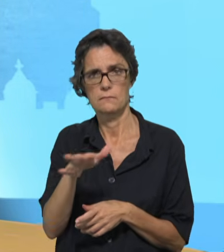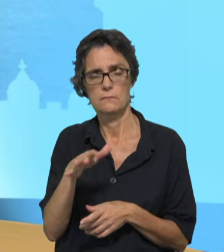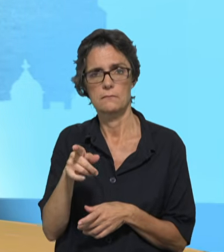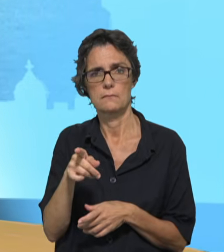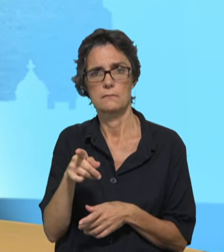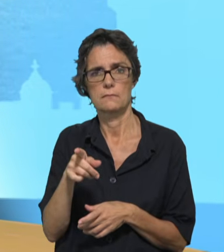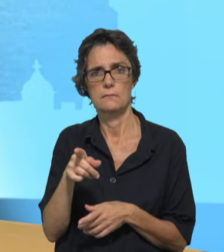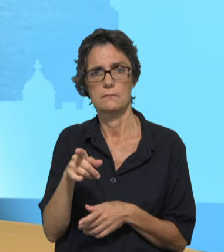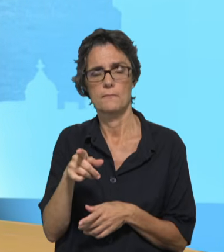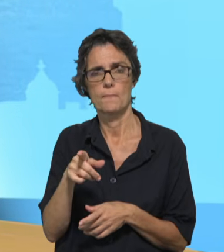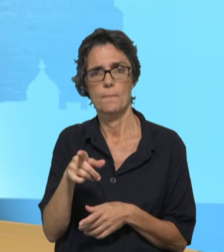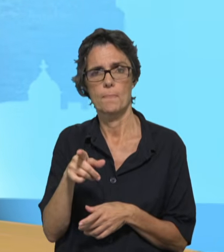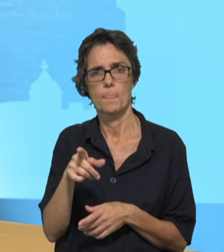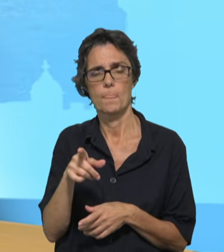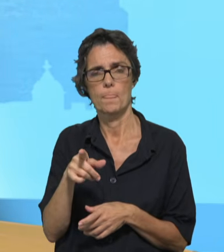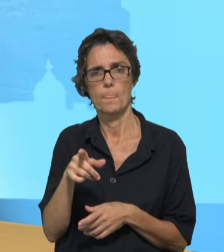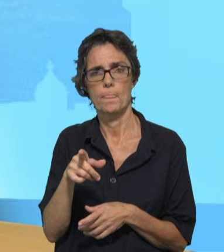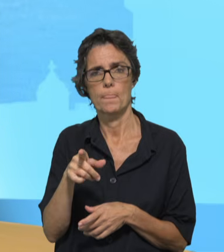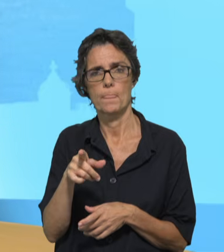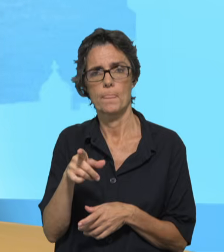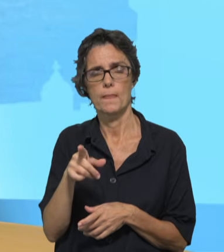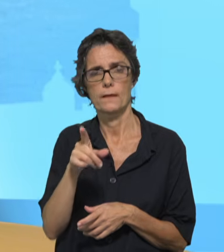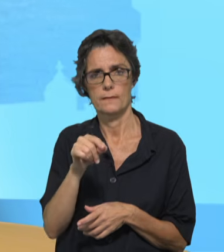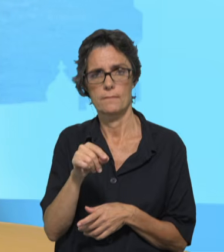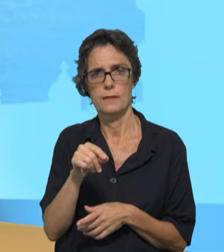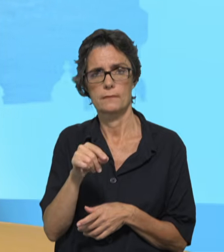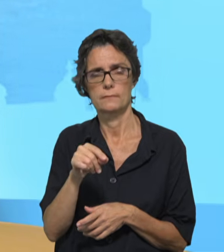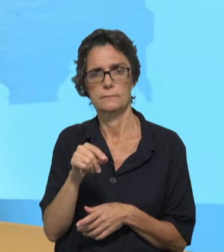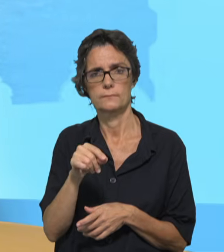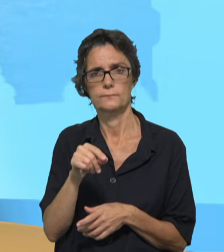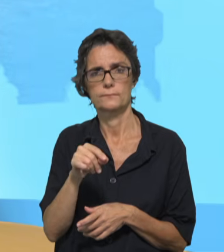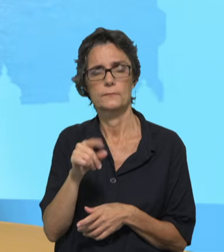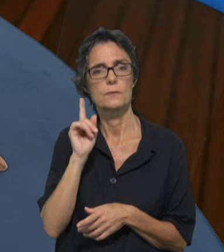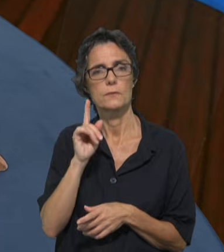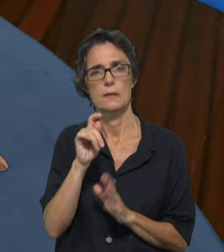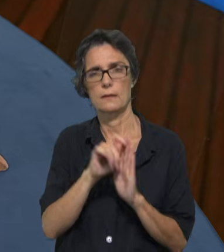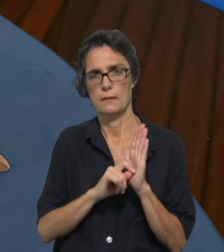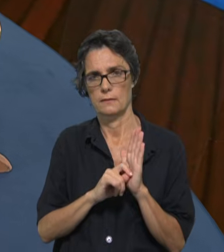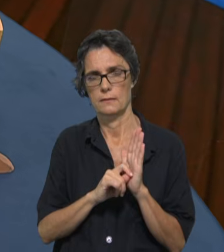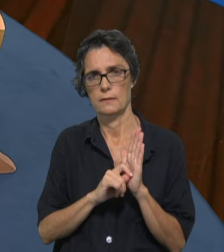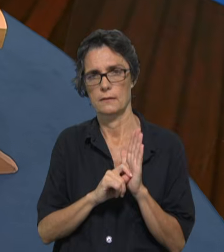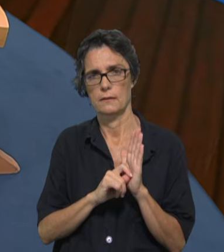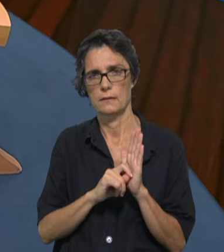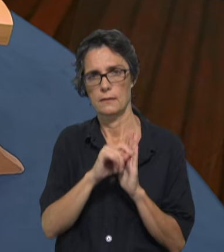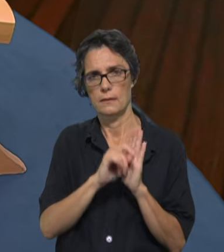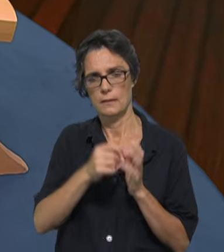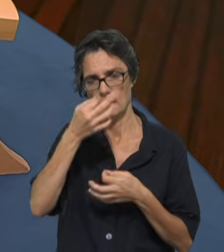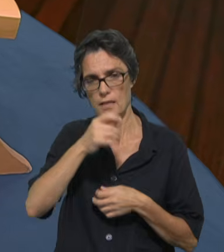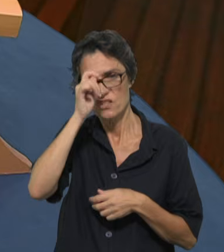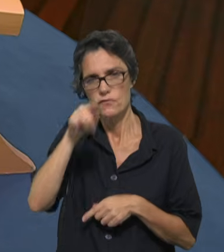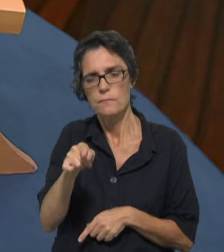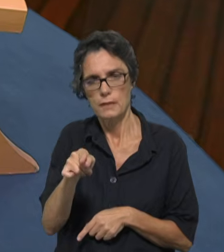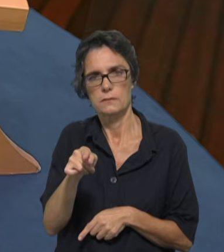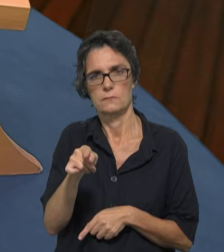que se deve... o primado da ética não pode ser obscurecido pela sede do lucro. Sim. E isto com consequências, de